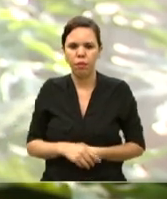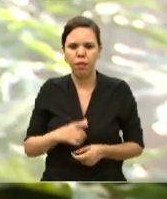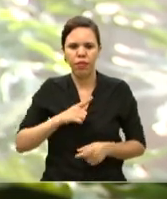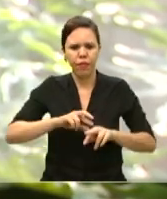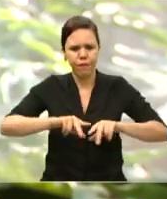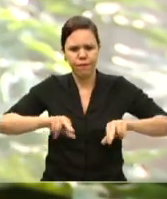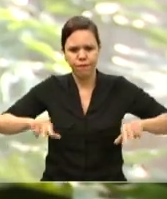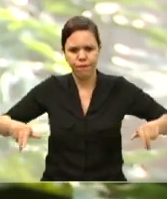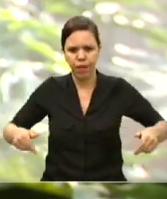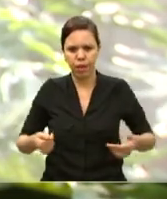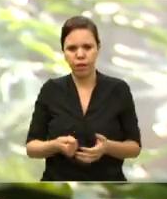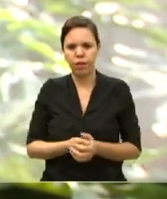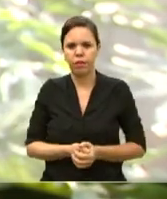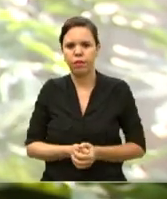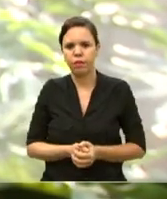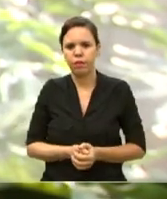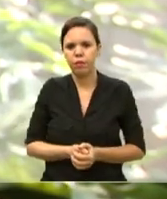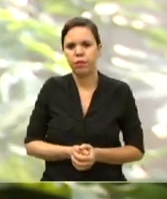tem várias outras,